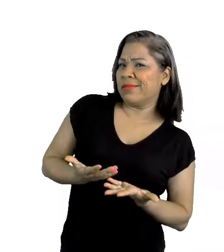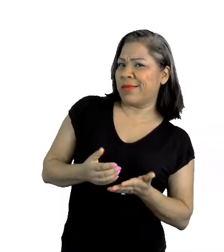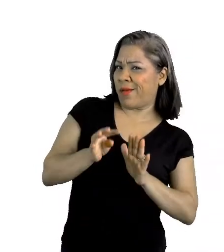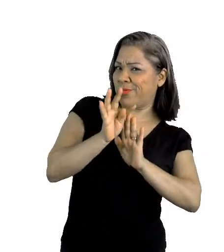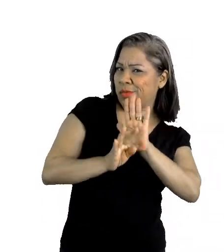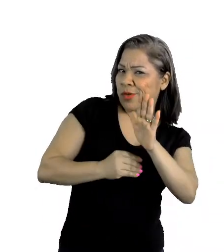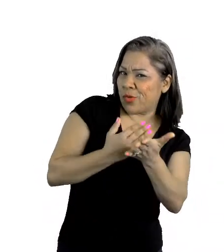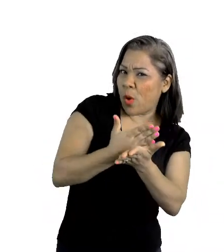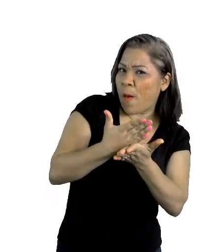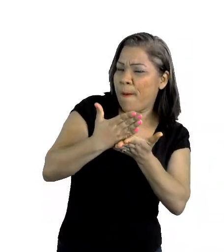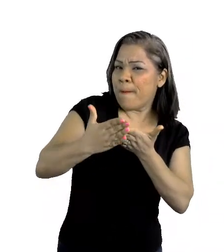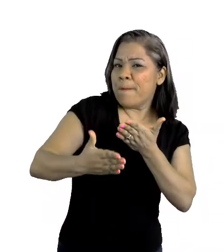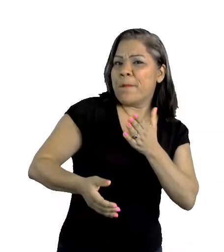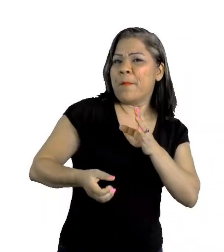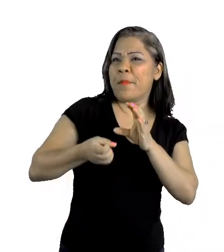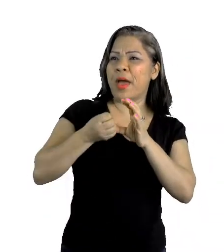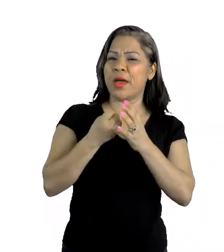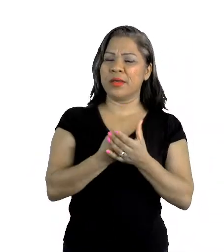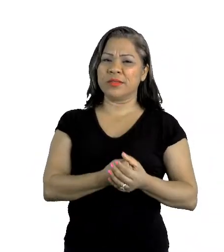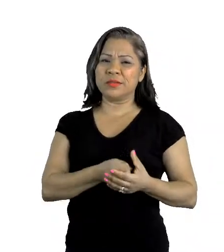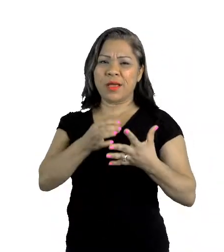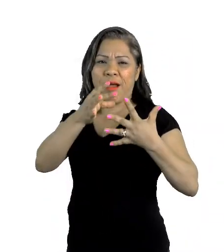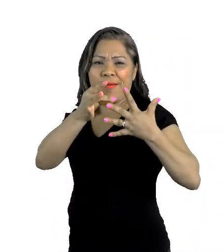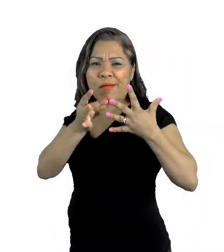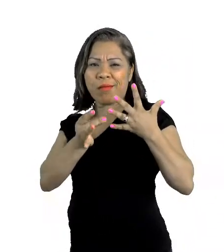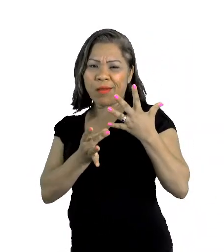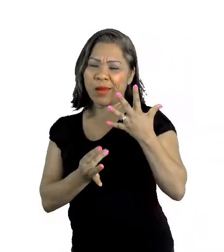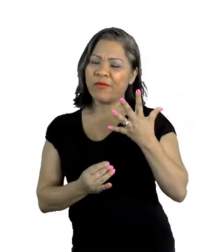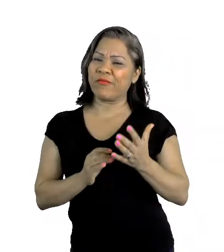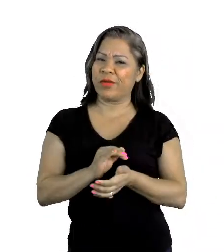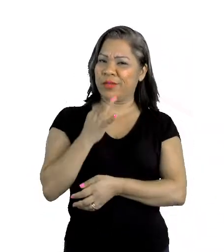menina, linda, com laço de fita.